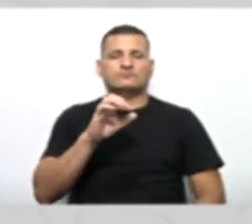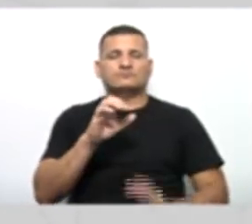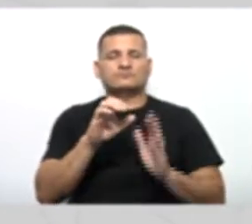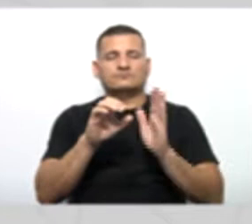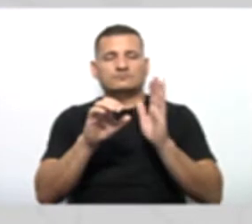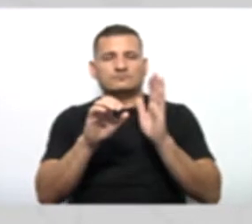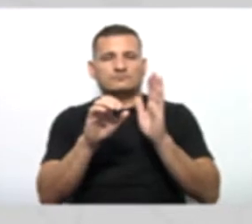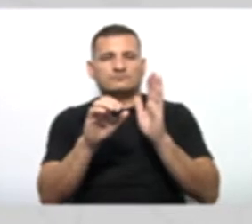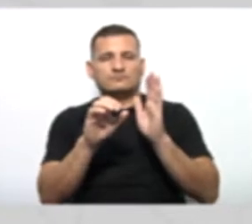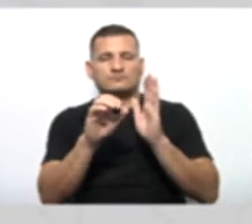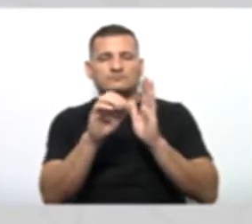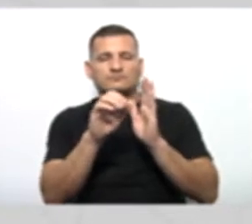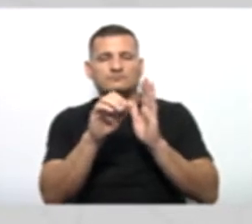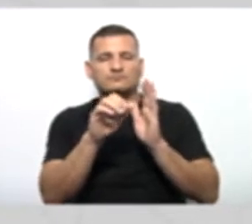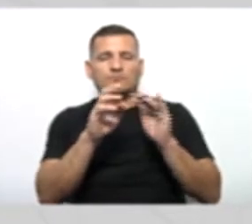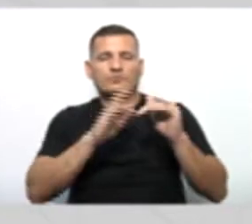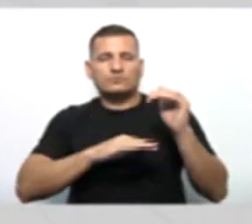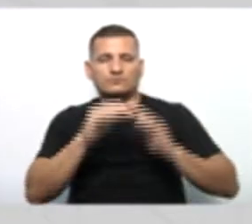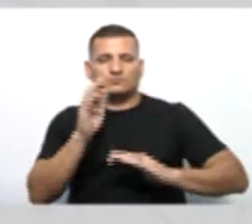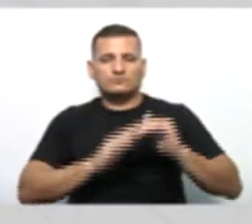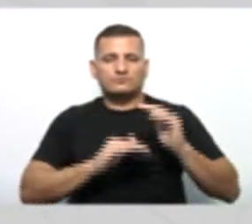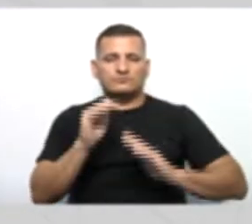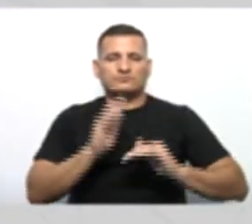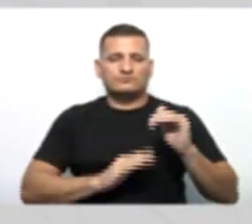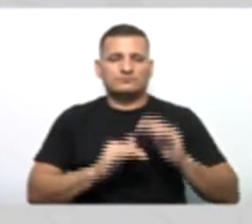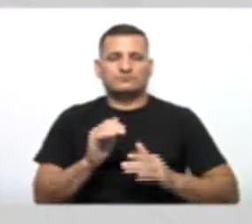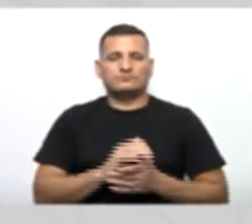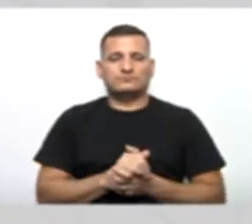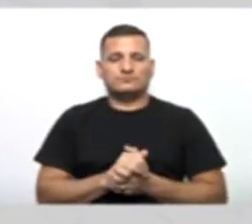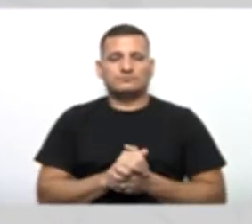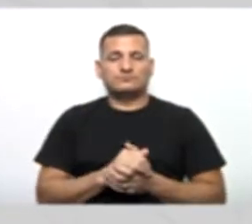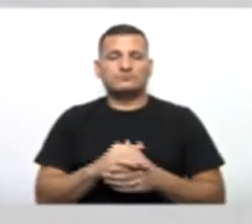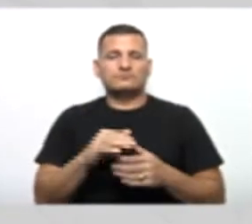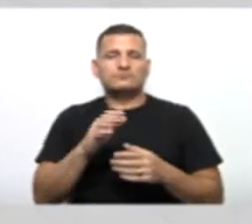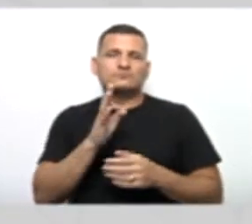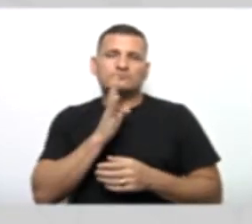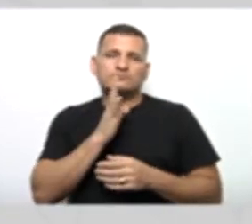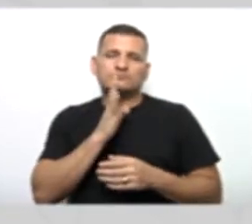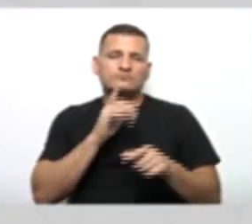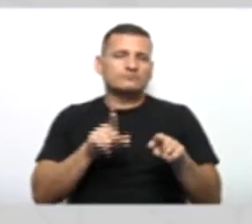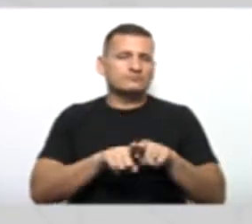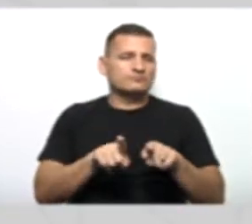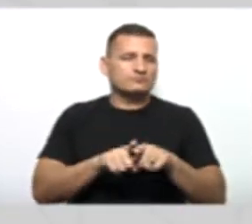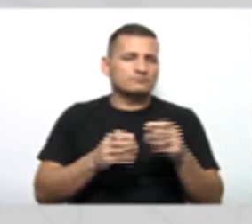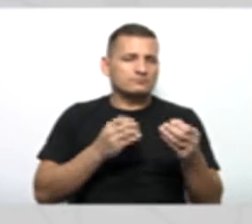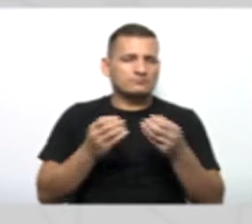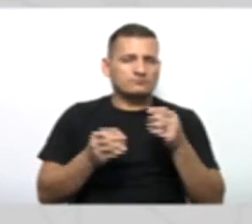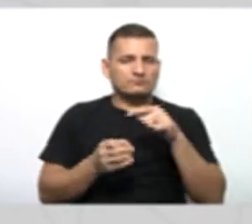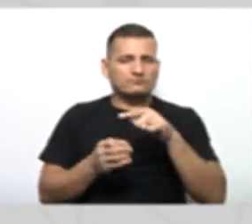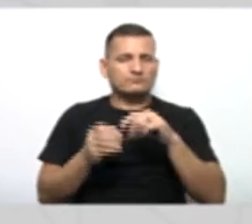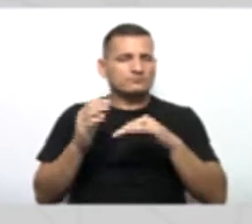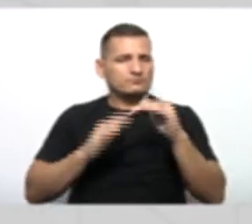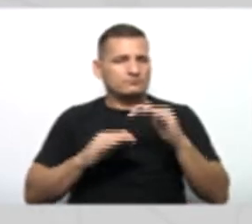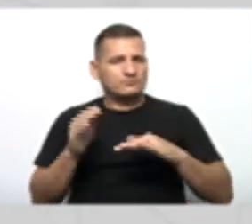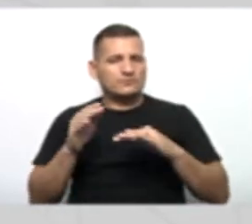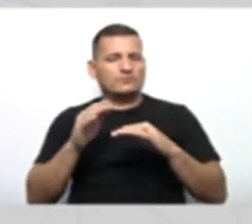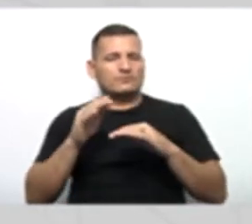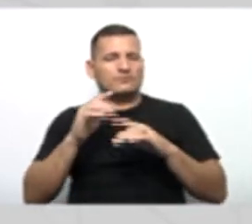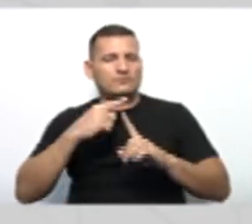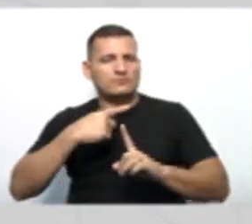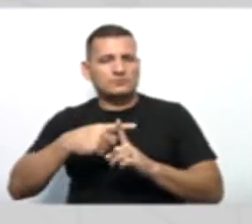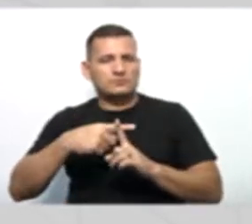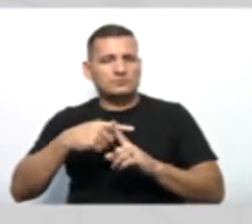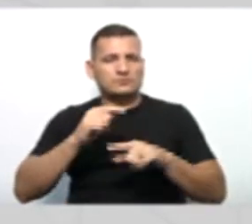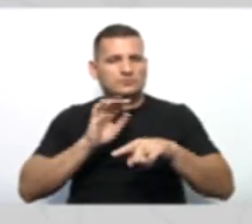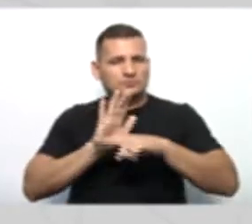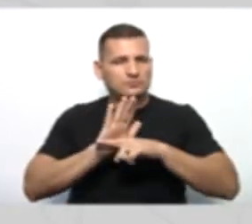reconhecer a conduta a partir da reputação e da imagem do profissional depois o wesley só poderia